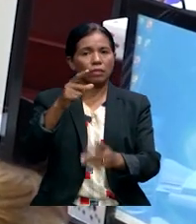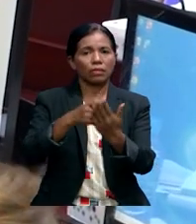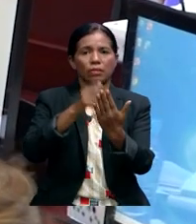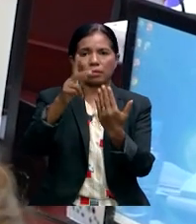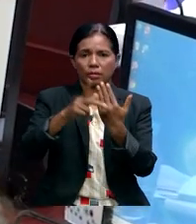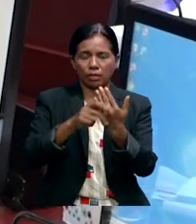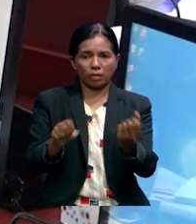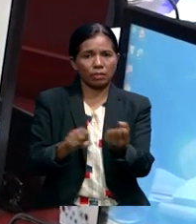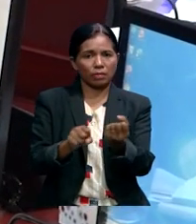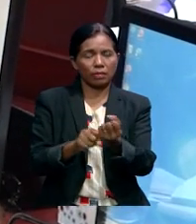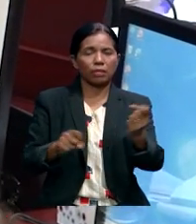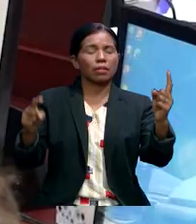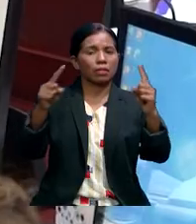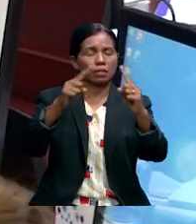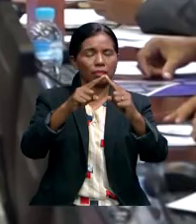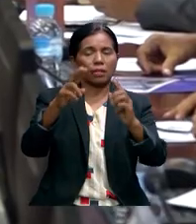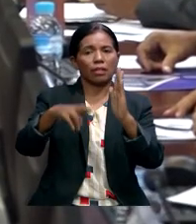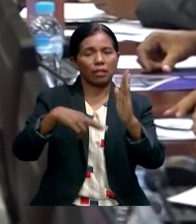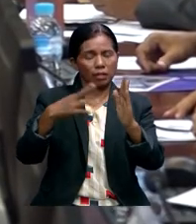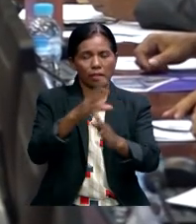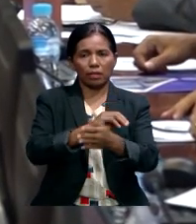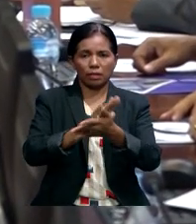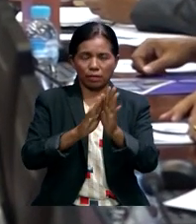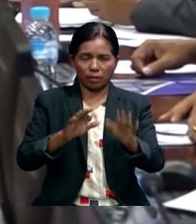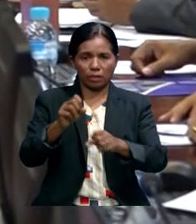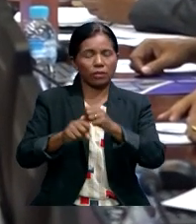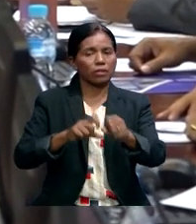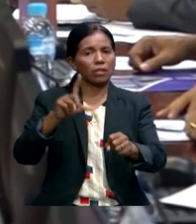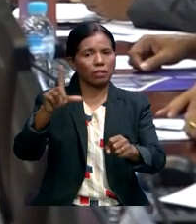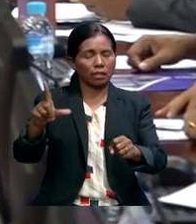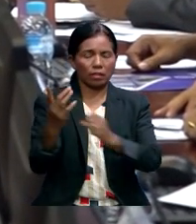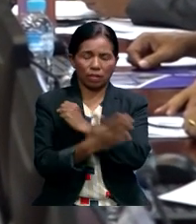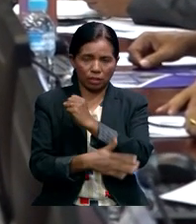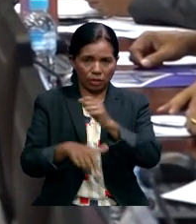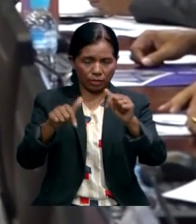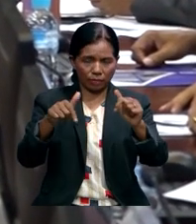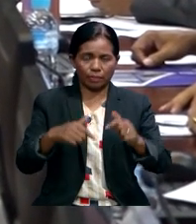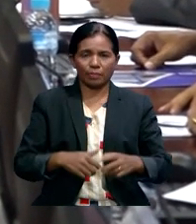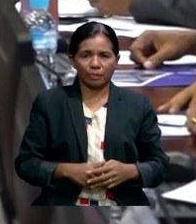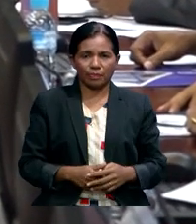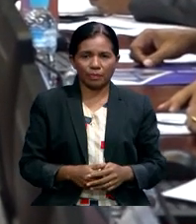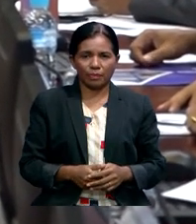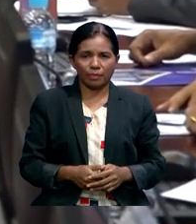neve contribui tebes ba manutenção ordem no paz social e a país larantomak aderto simenes memines simenes GMN.